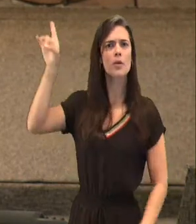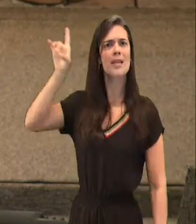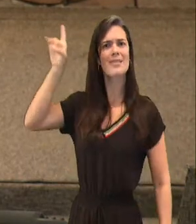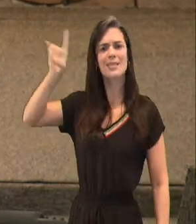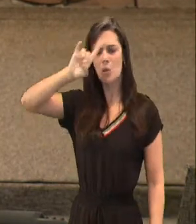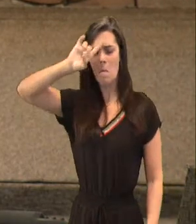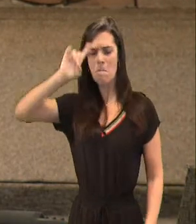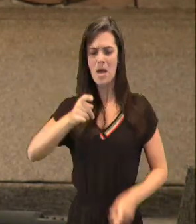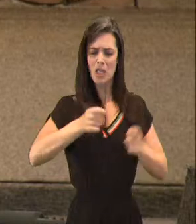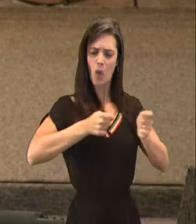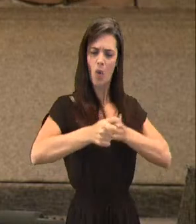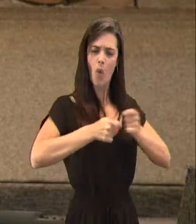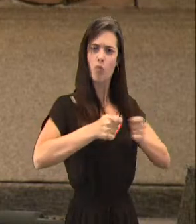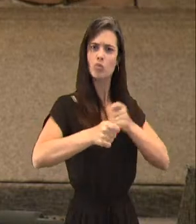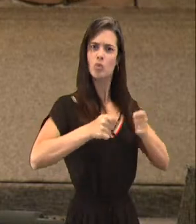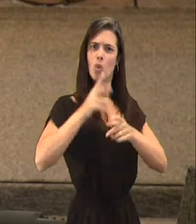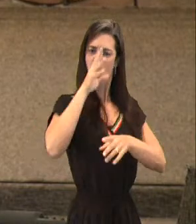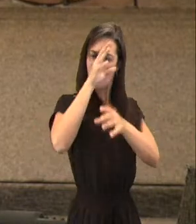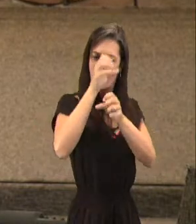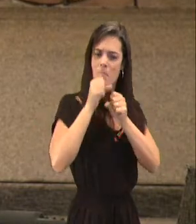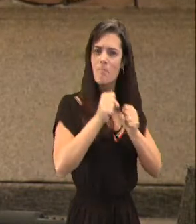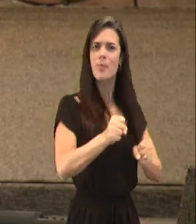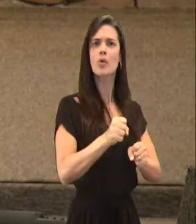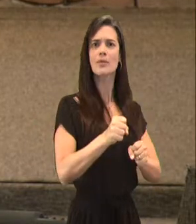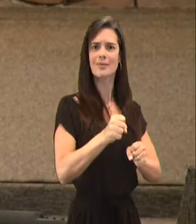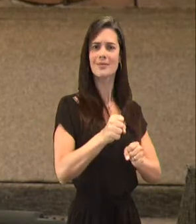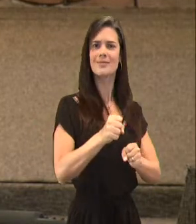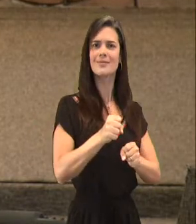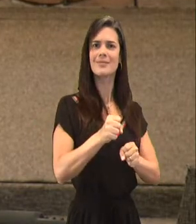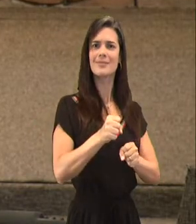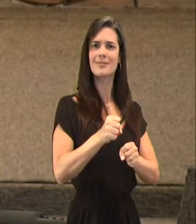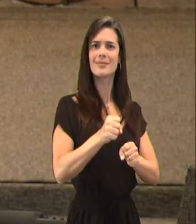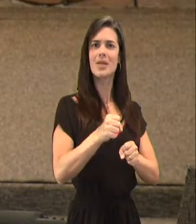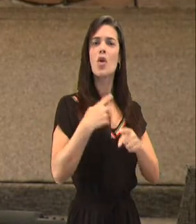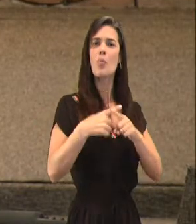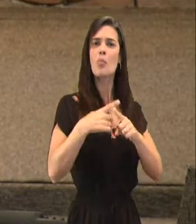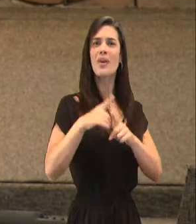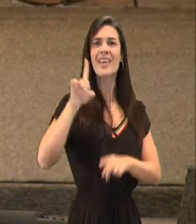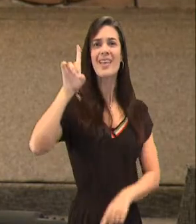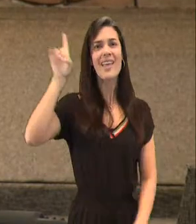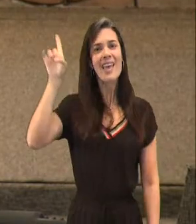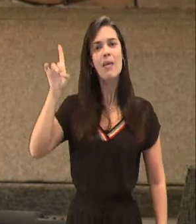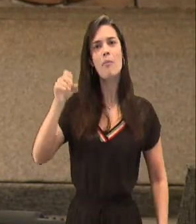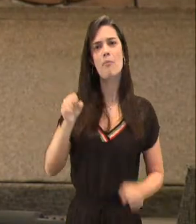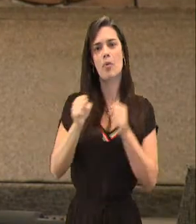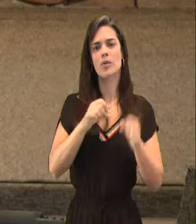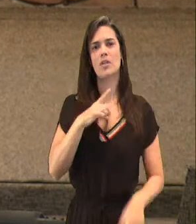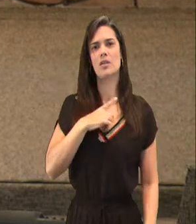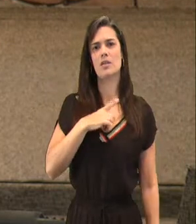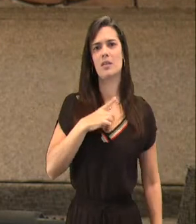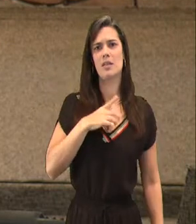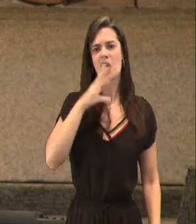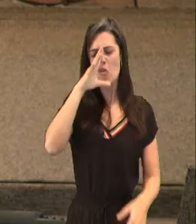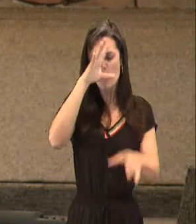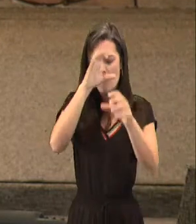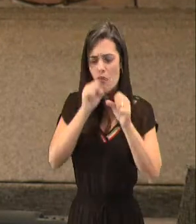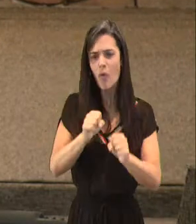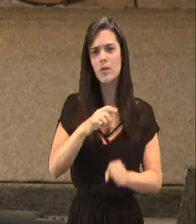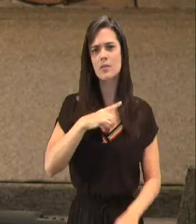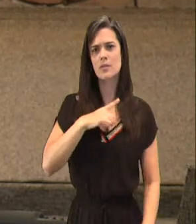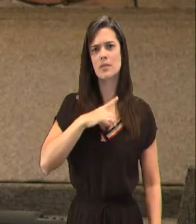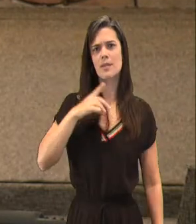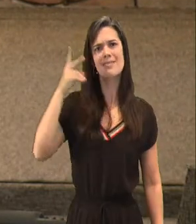domínio, o governo, a autoridade. Por ele, por meio dele, porque ele tem o poder, ele tem a força, a